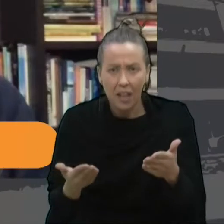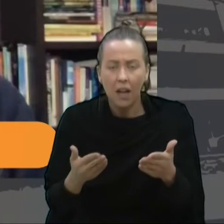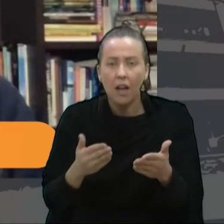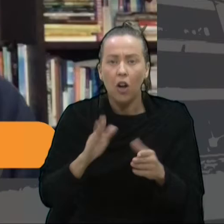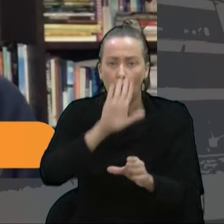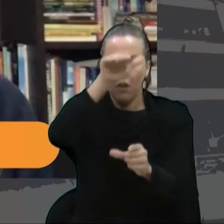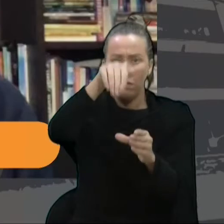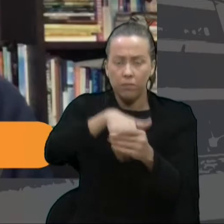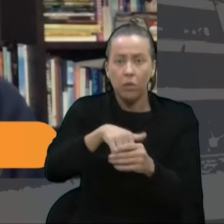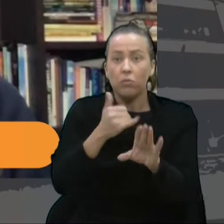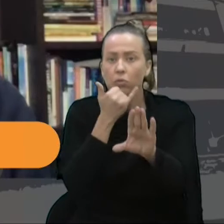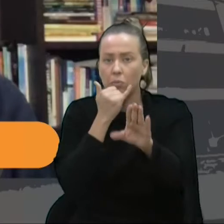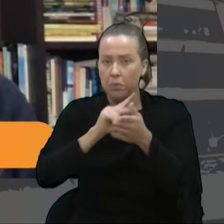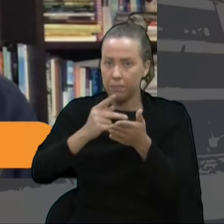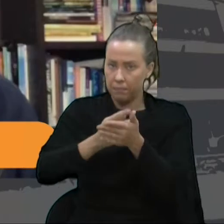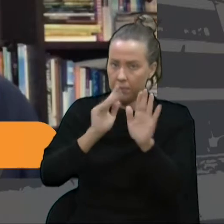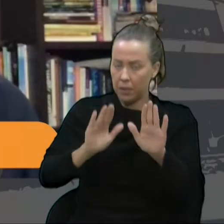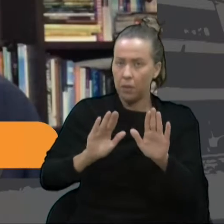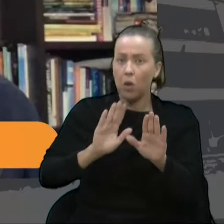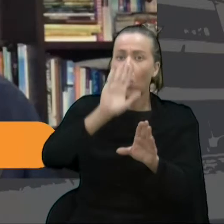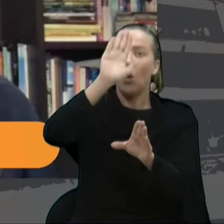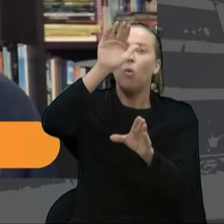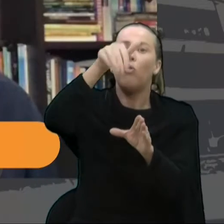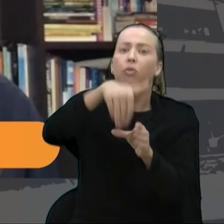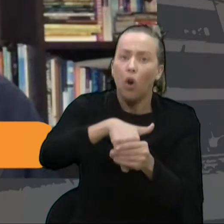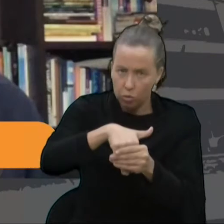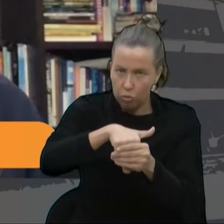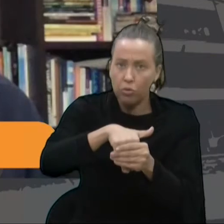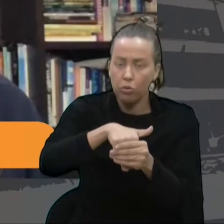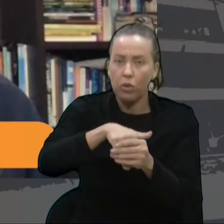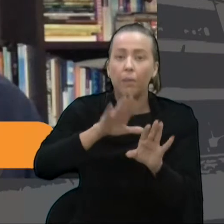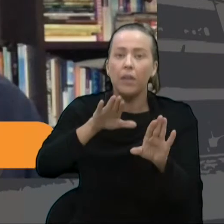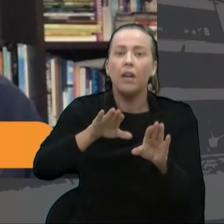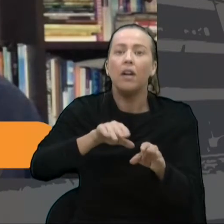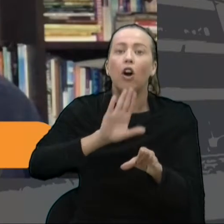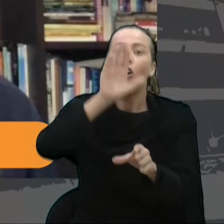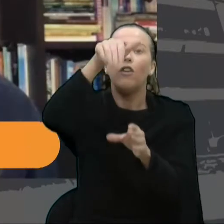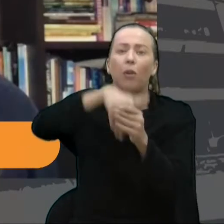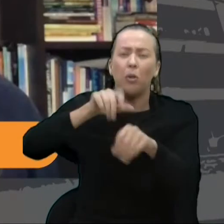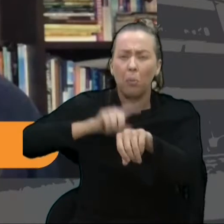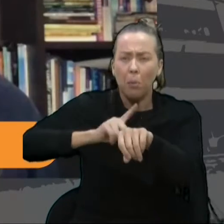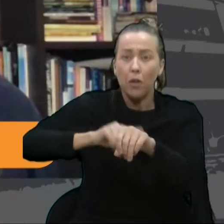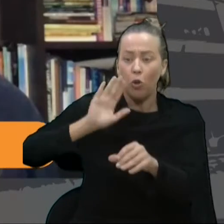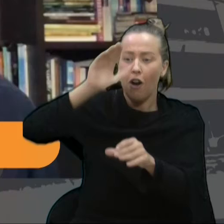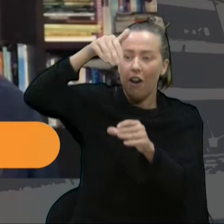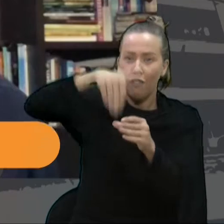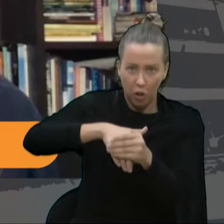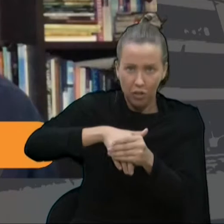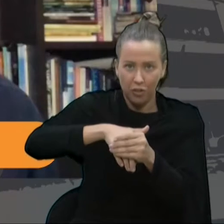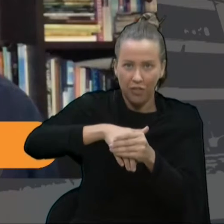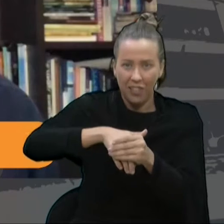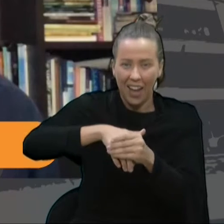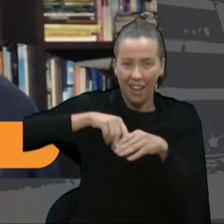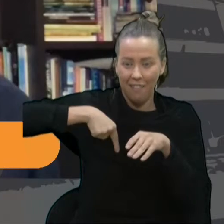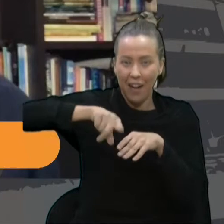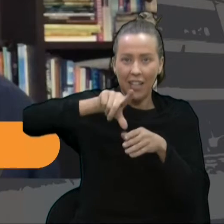obrigatório, perdão, o comprovante do voto foi resultado, primeiro,